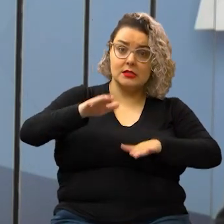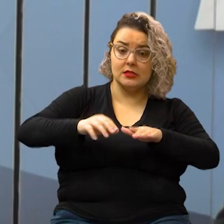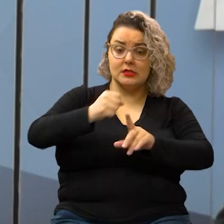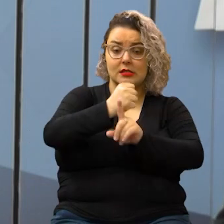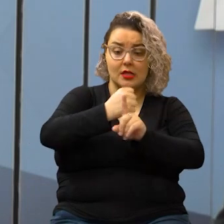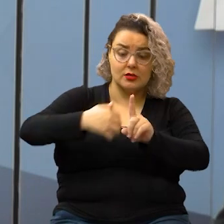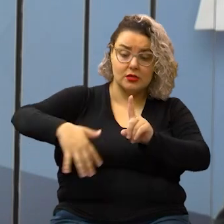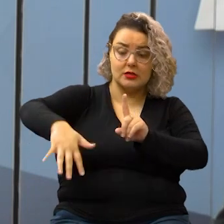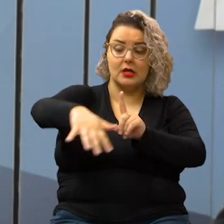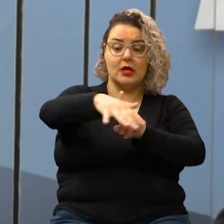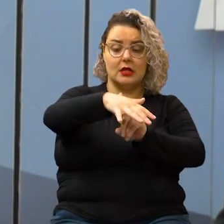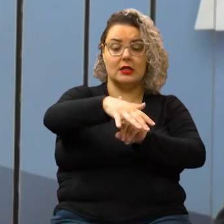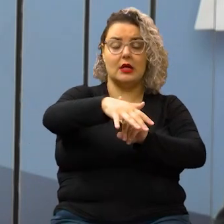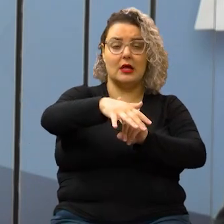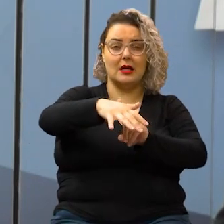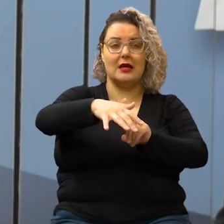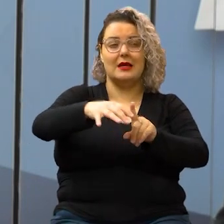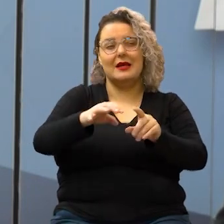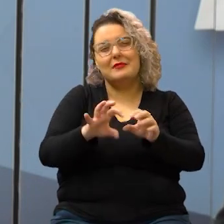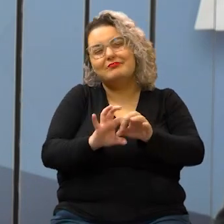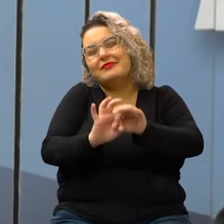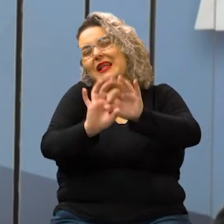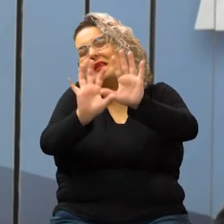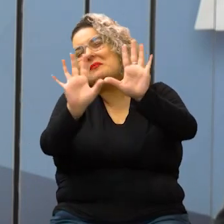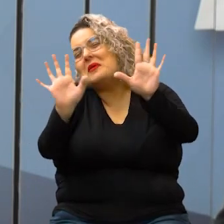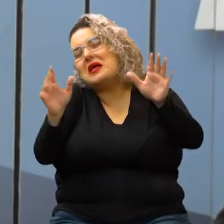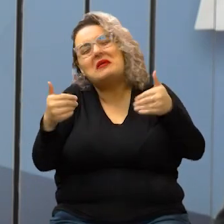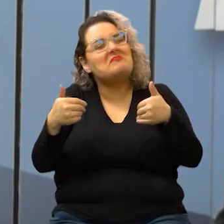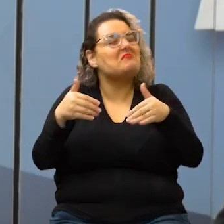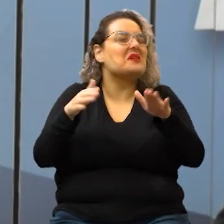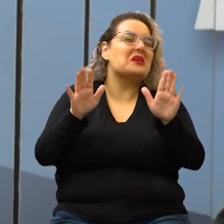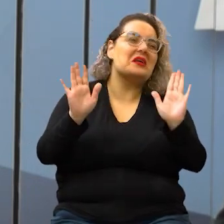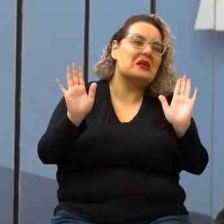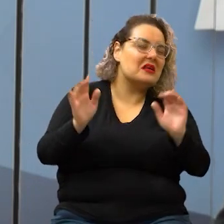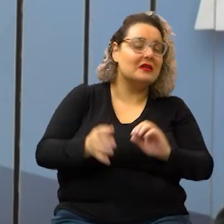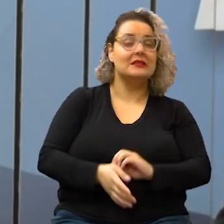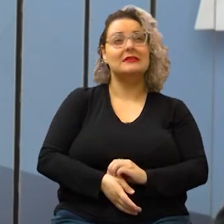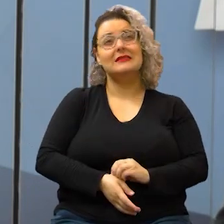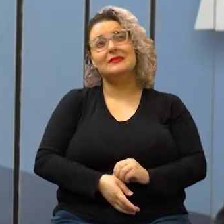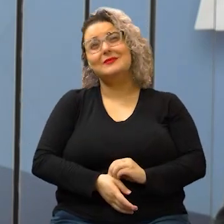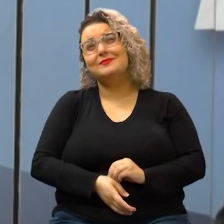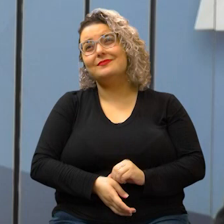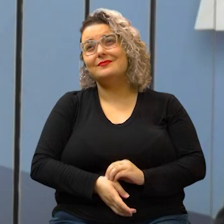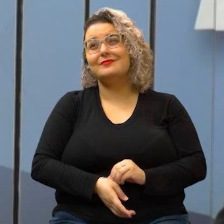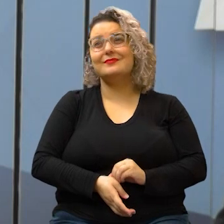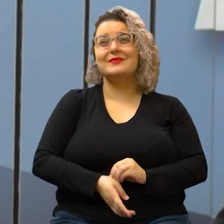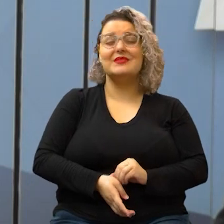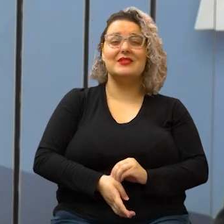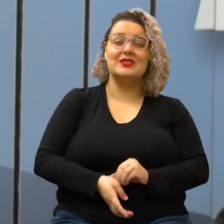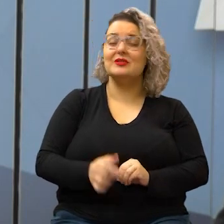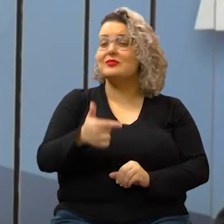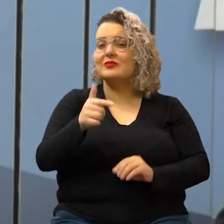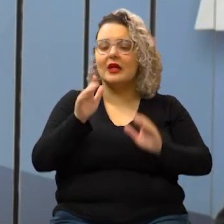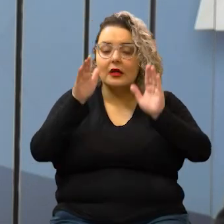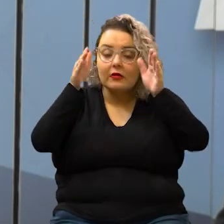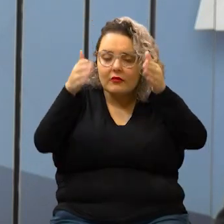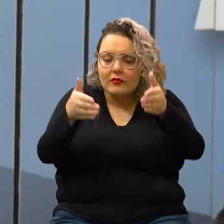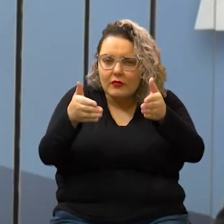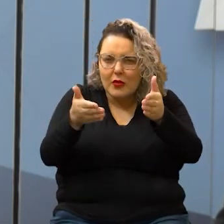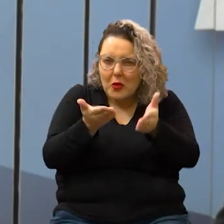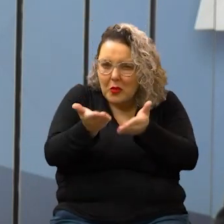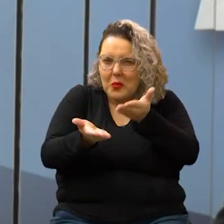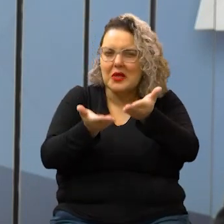sociedade acaba sendo muito permissiva, no sentido de não dar a devida atenção